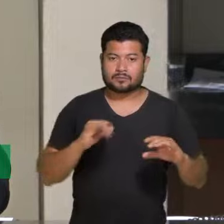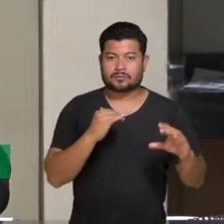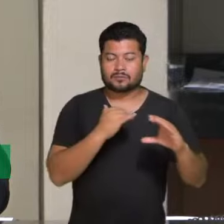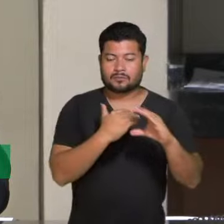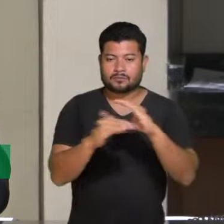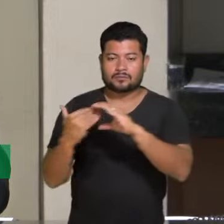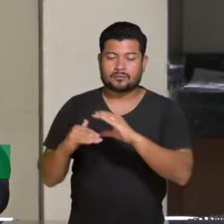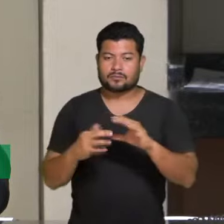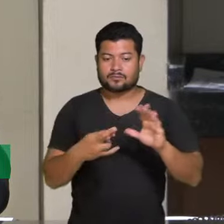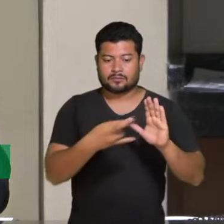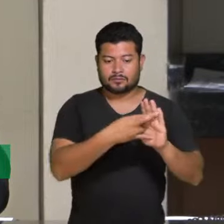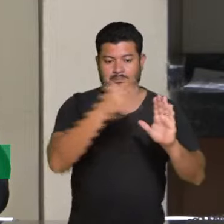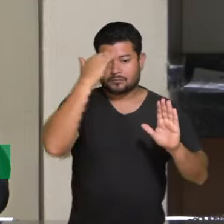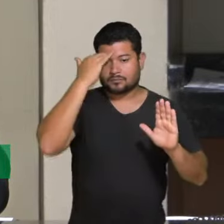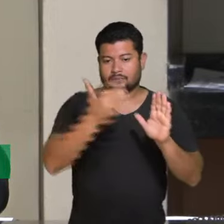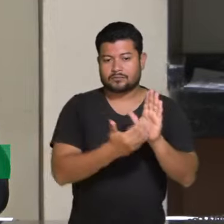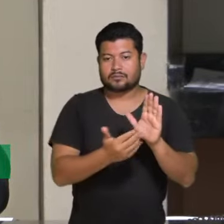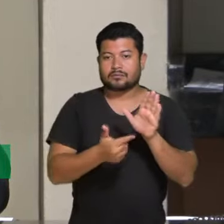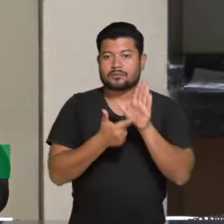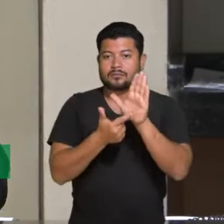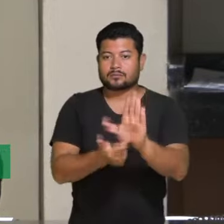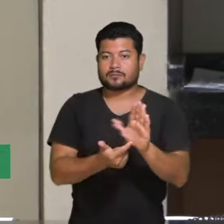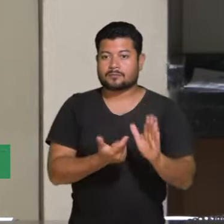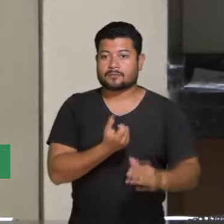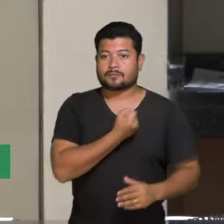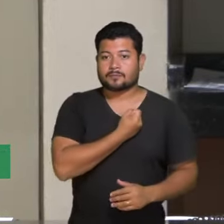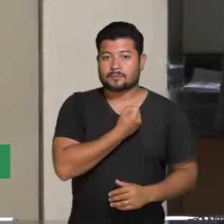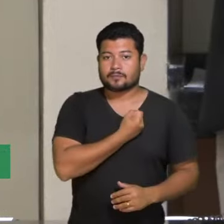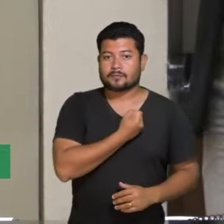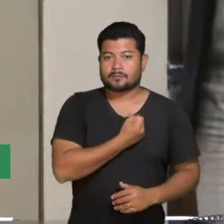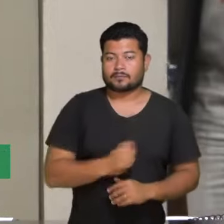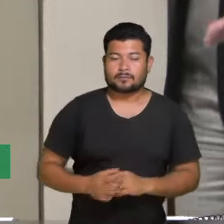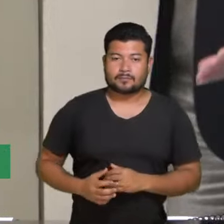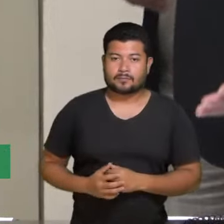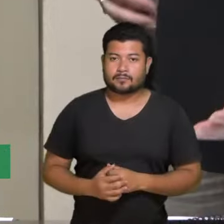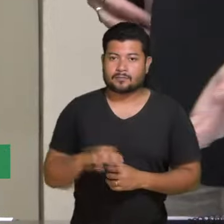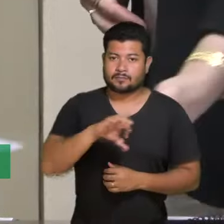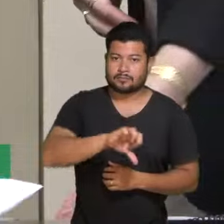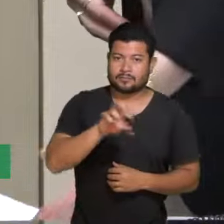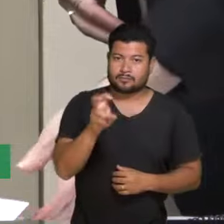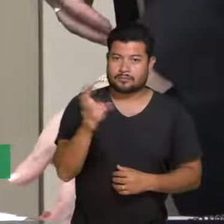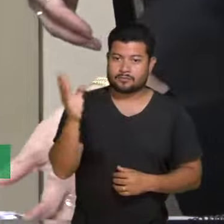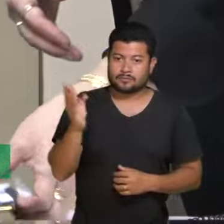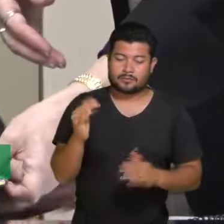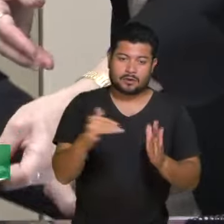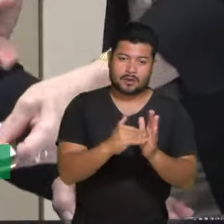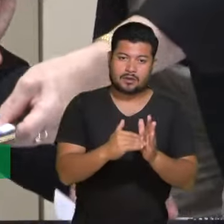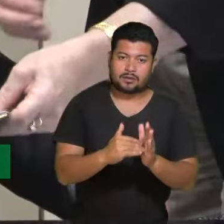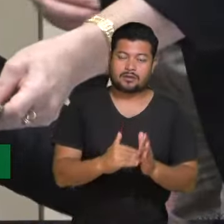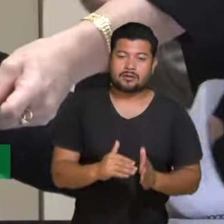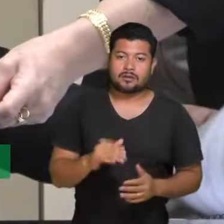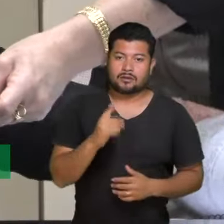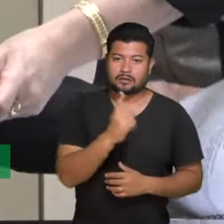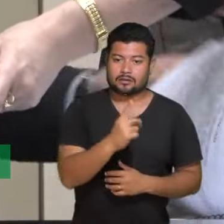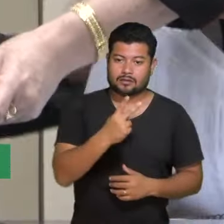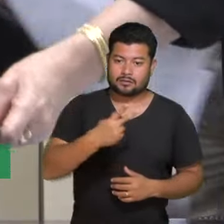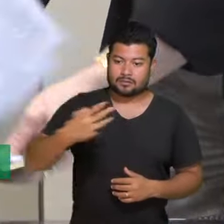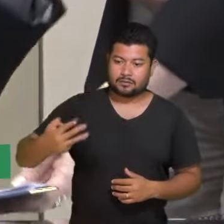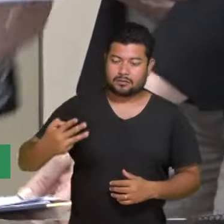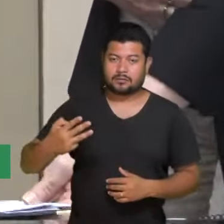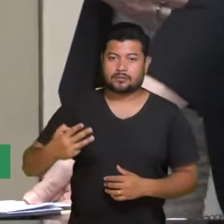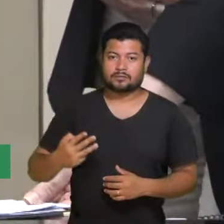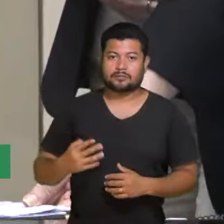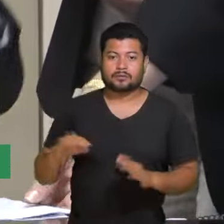conforme determina o regimento interno, as seguintes indicações. Indicações de números 95 a 123. Fim da ordem do